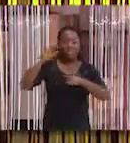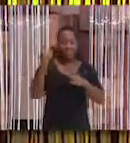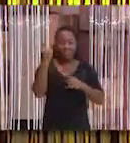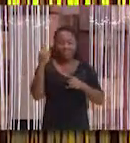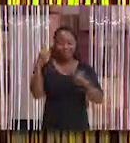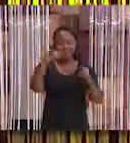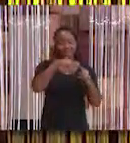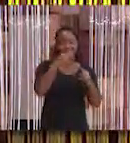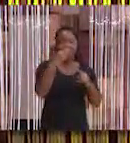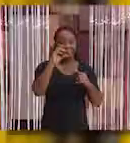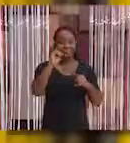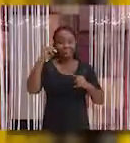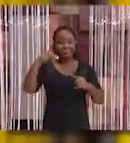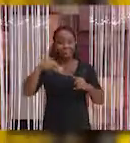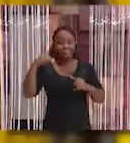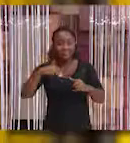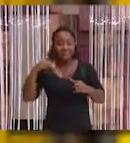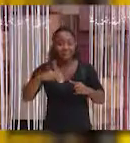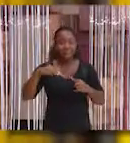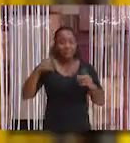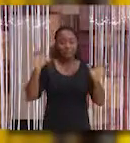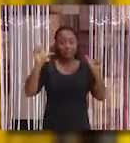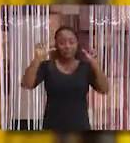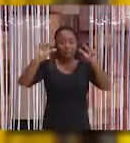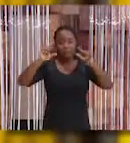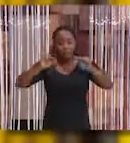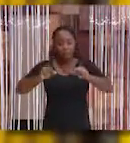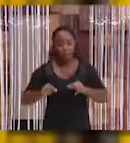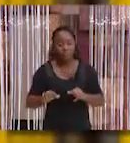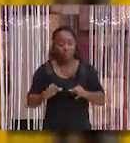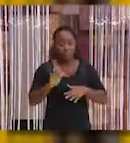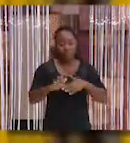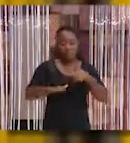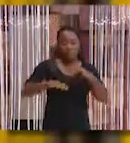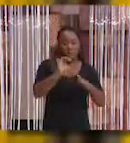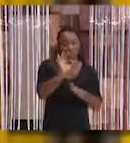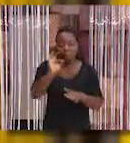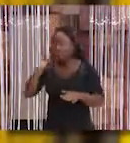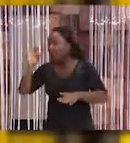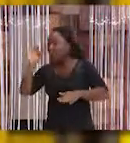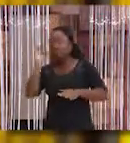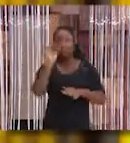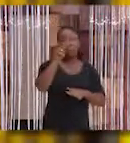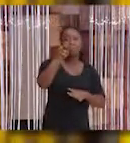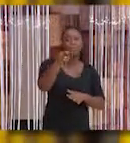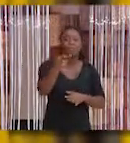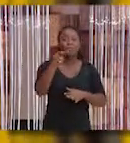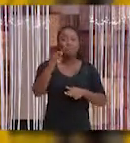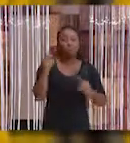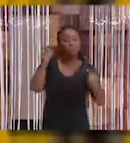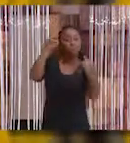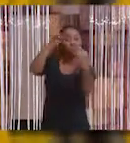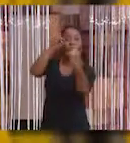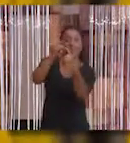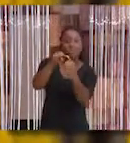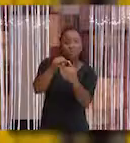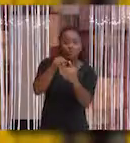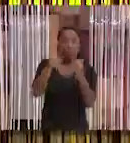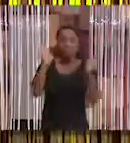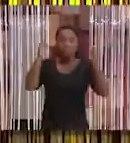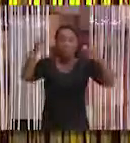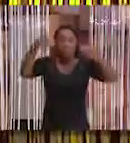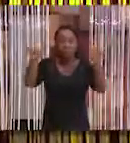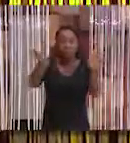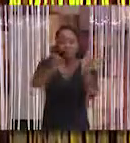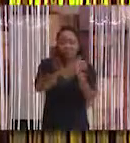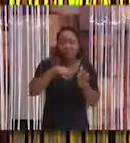está para 300. Esses 300 metros foram reduzidos para que no caminho eu não desvie o olhar, para que eu esteja para,